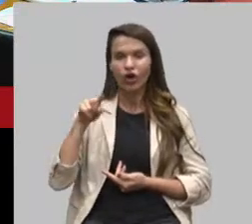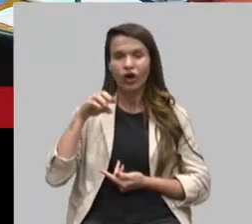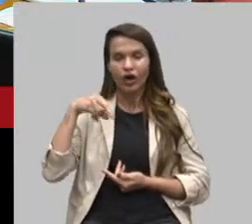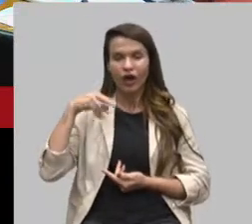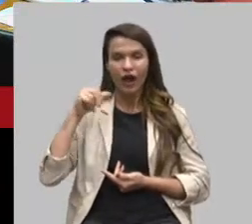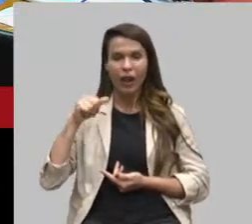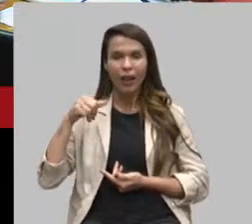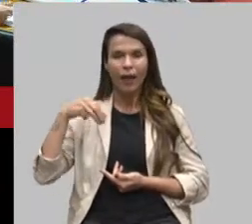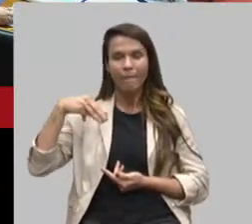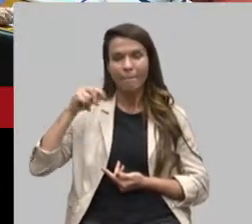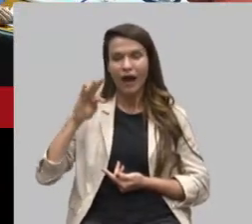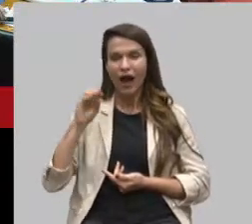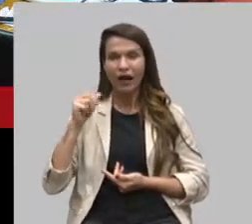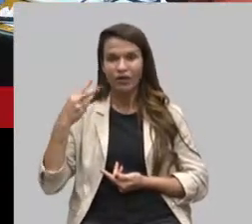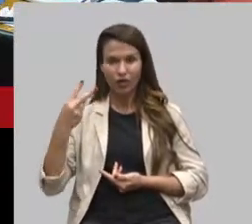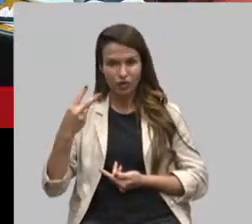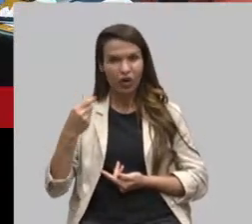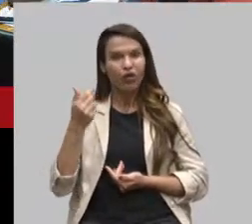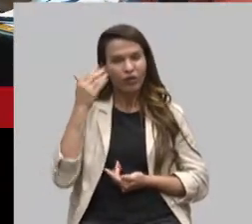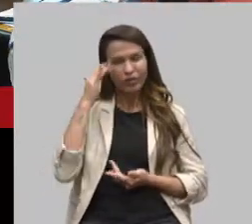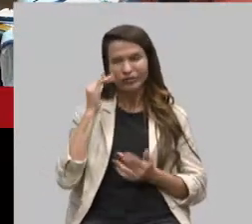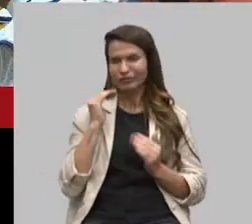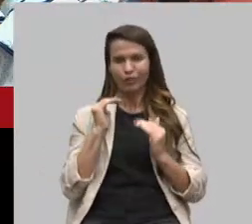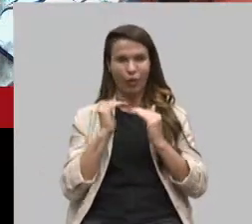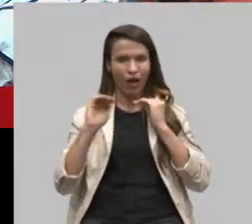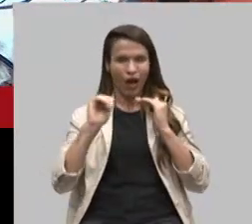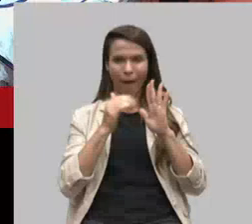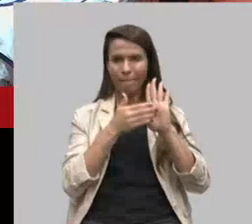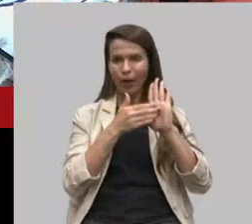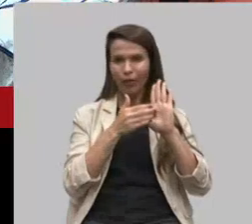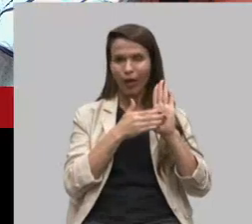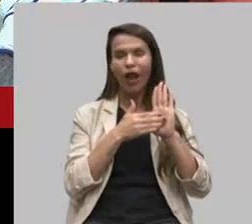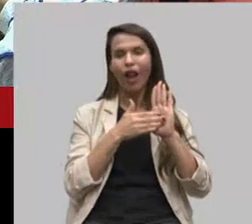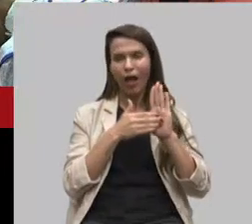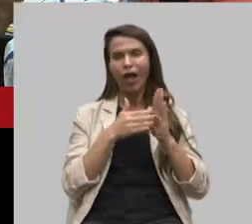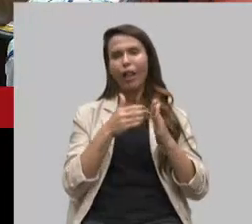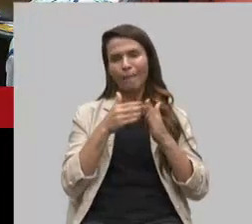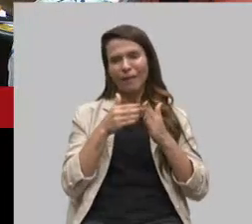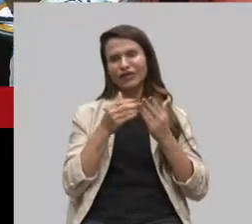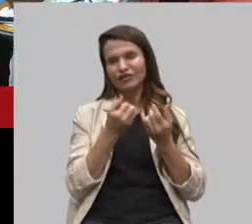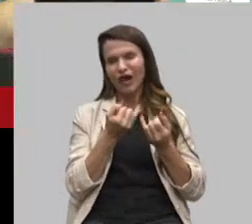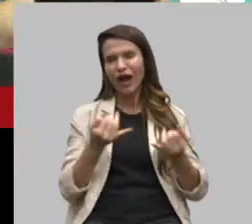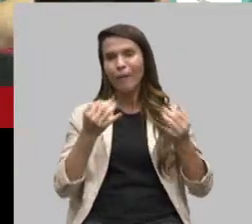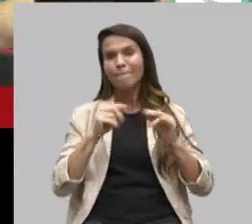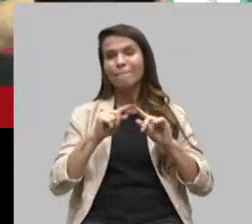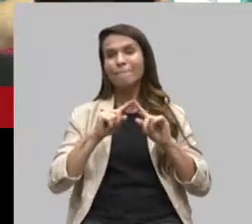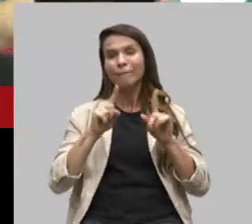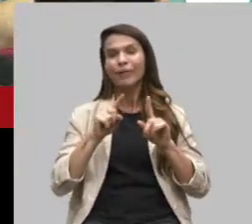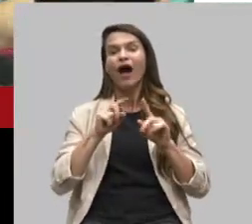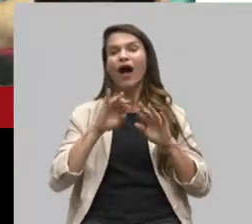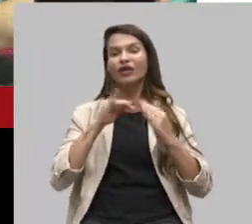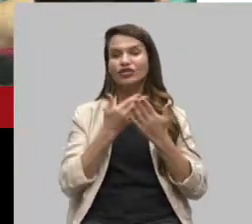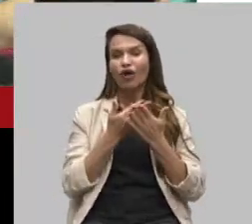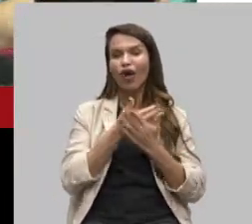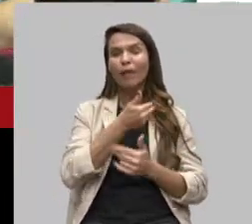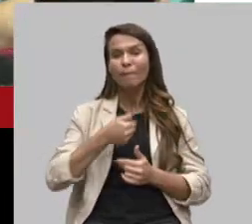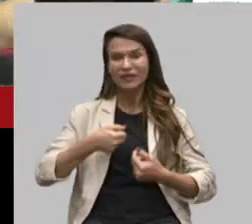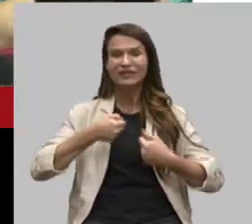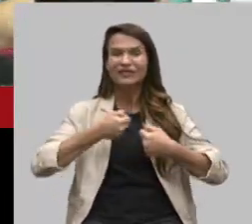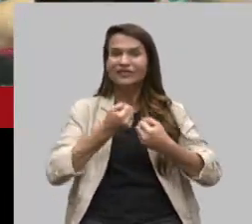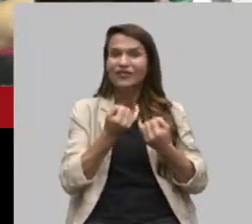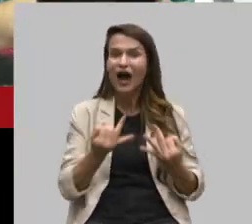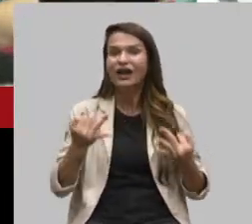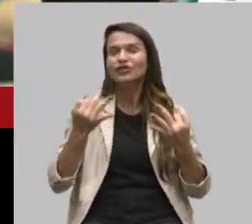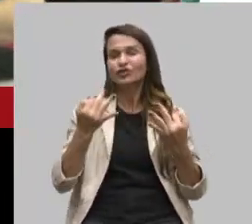observação dos que não estão a favor da proposta ela pede Sim muitas coisas mas é porque a escola pública ela precisa de muitas coisas a gente